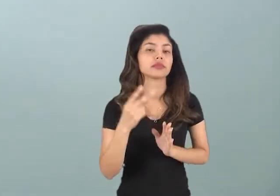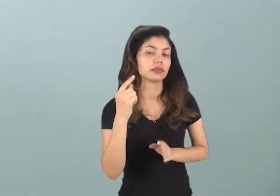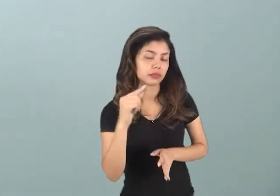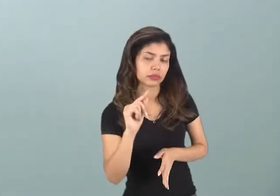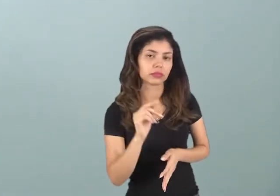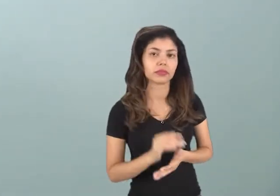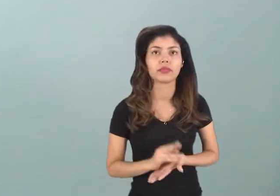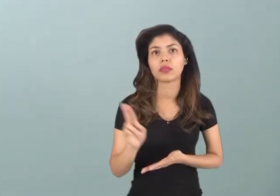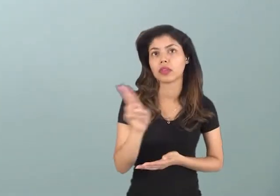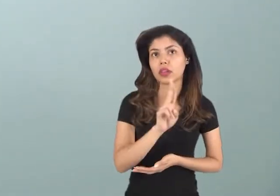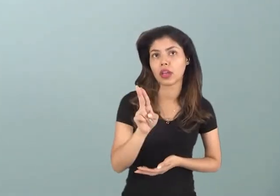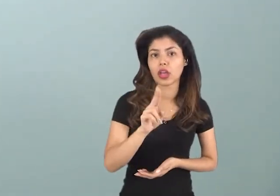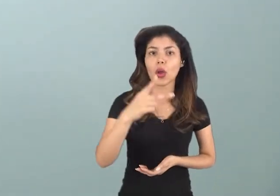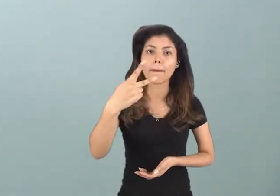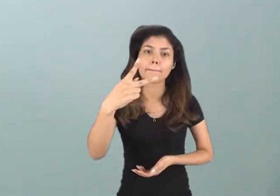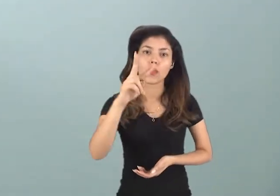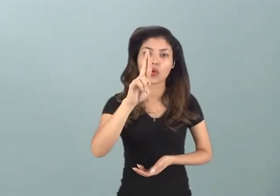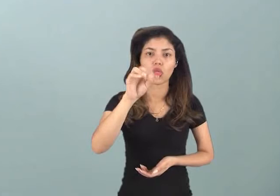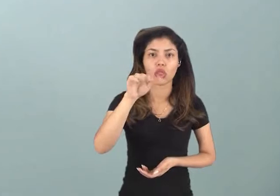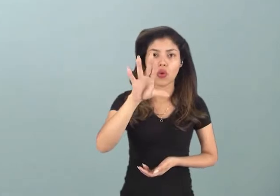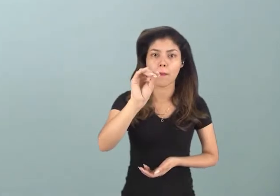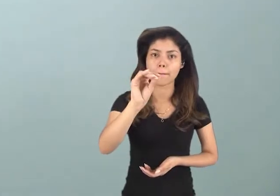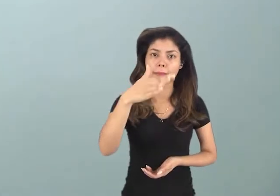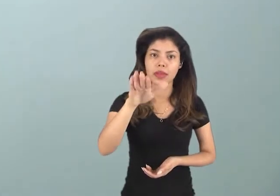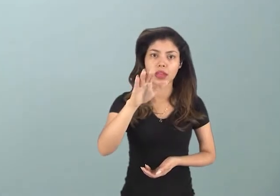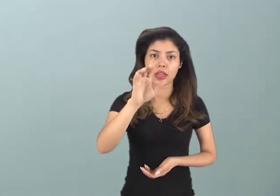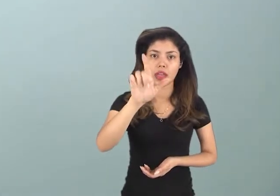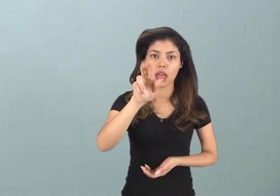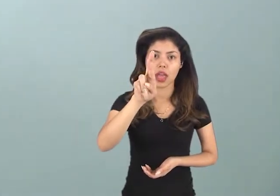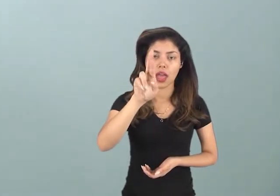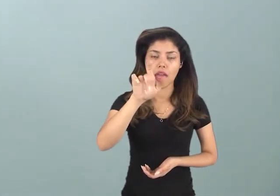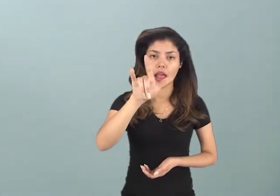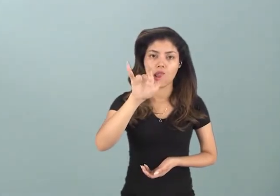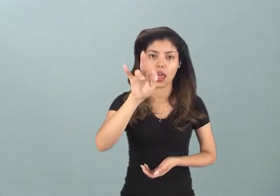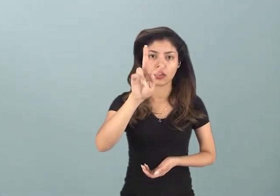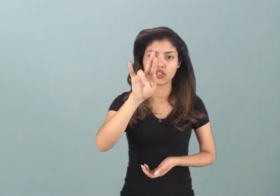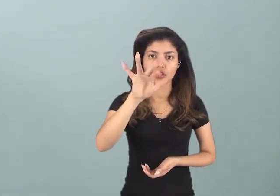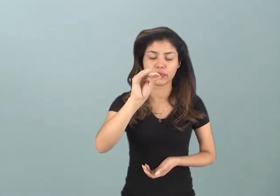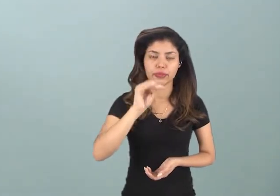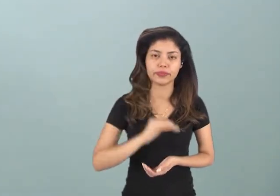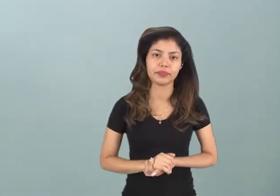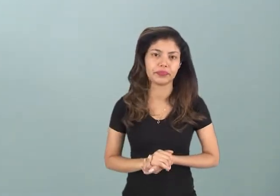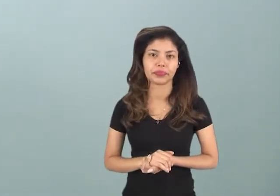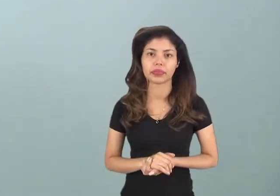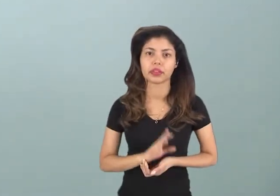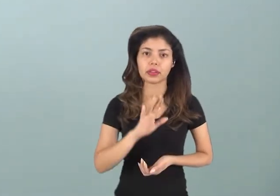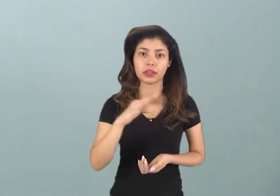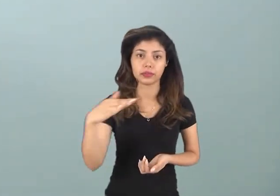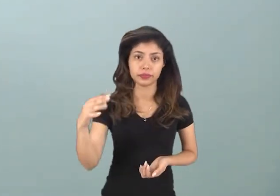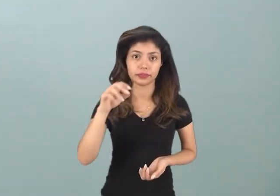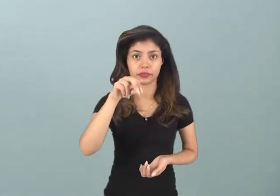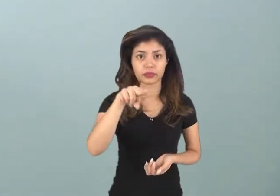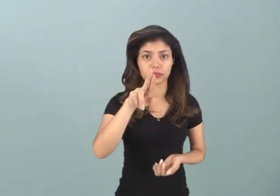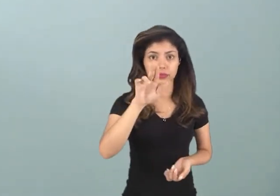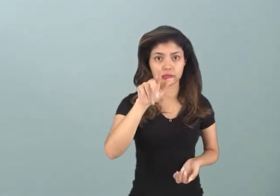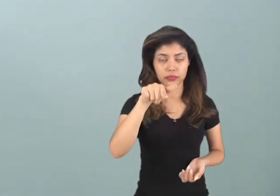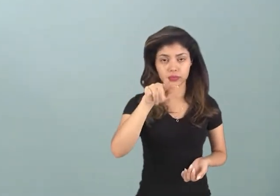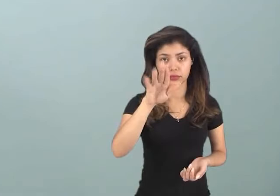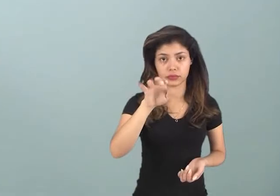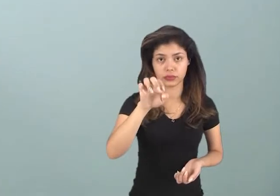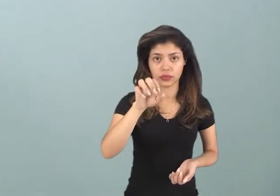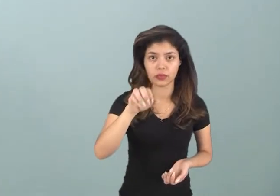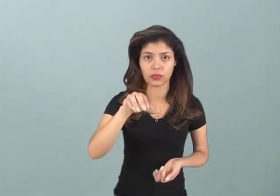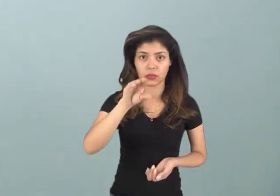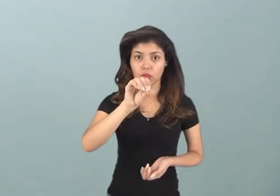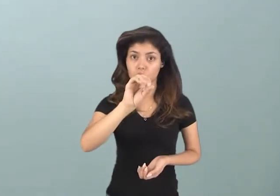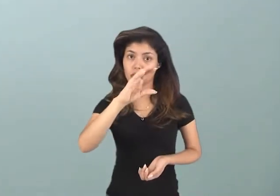você vai colocar o nome aí de pronome relativo. Porque o que, quando eu consigo trocar pela expressão o qual, a qual,